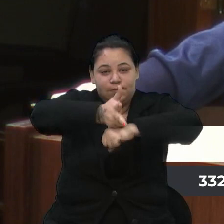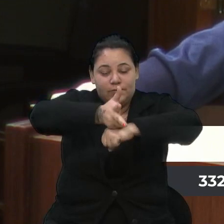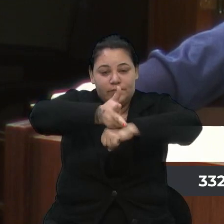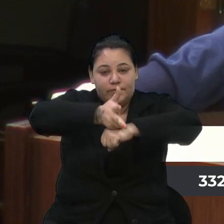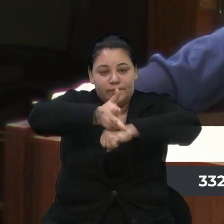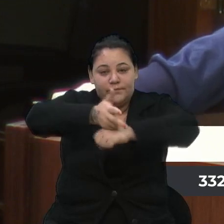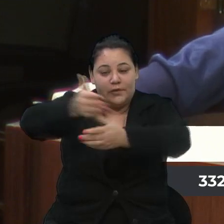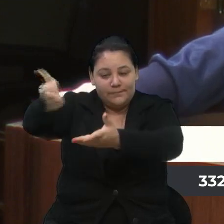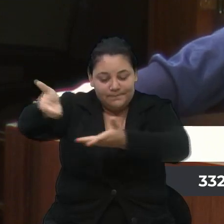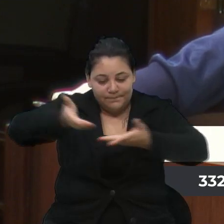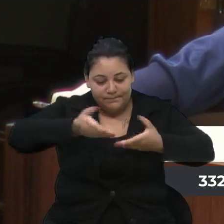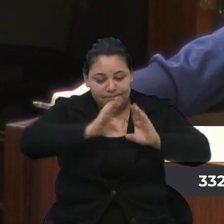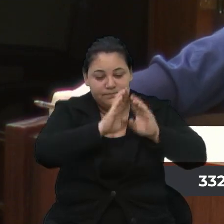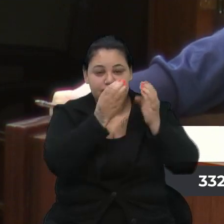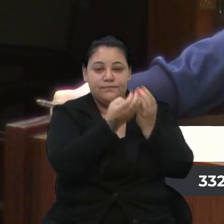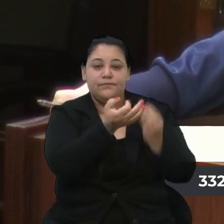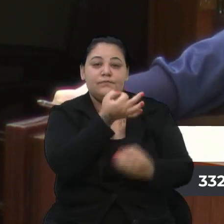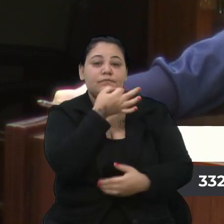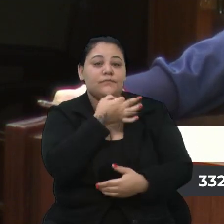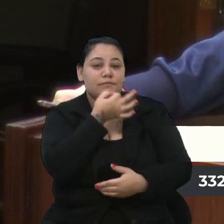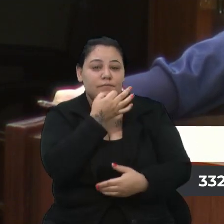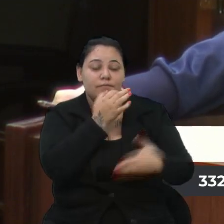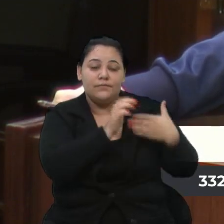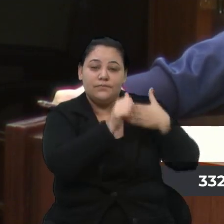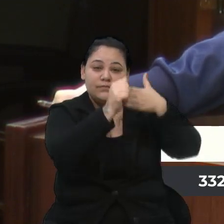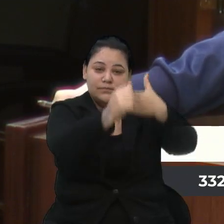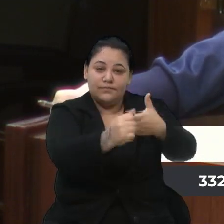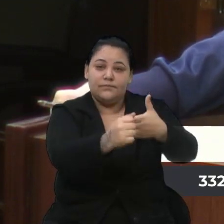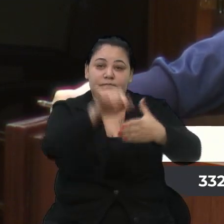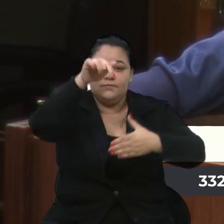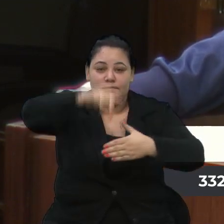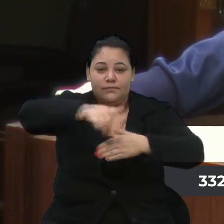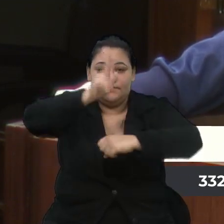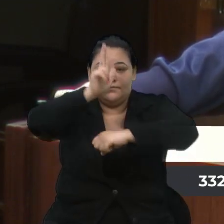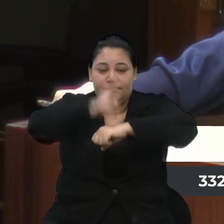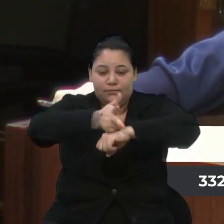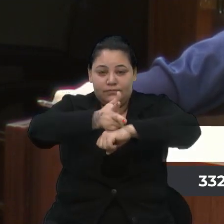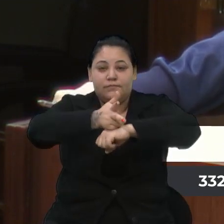a comunidade de Caxias também para acompanhar esse vídeo.